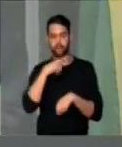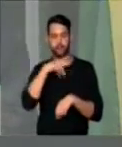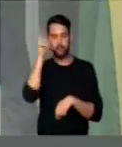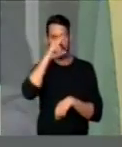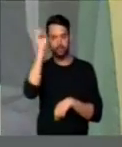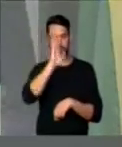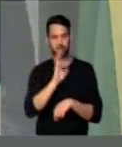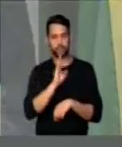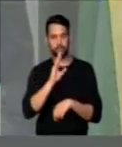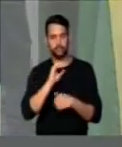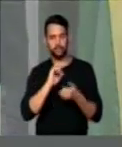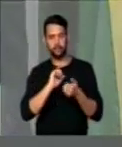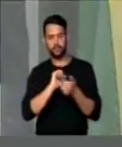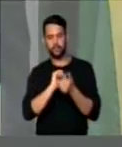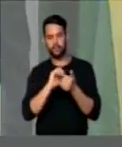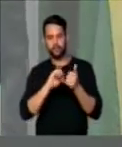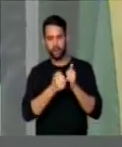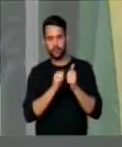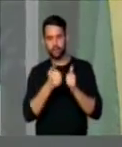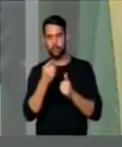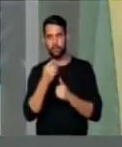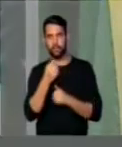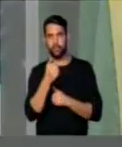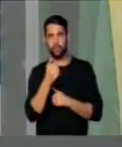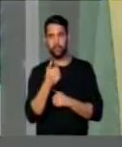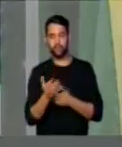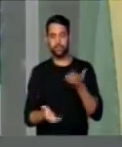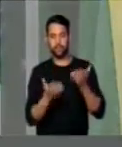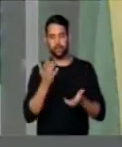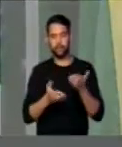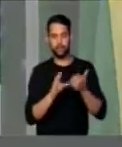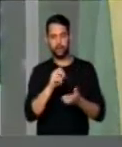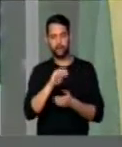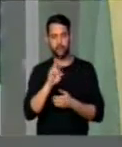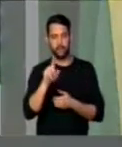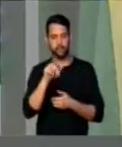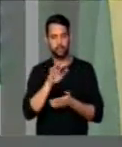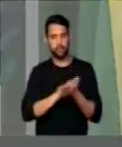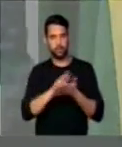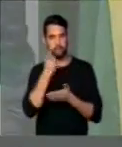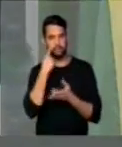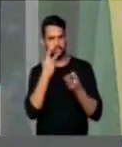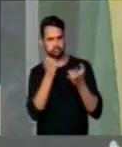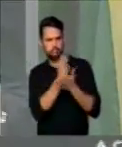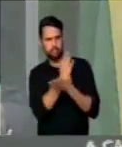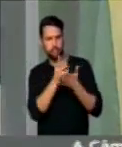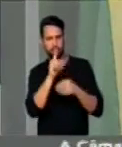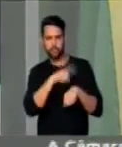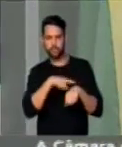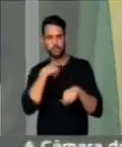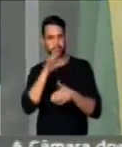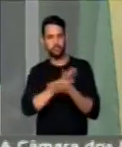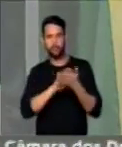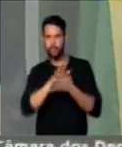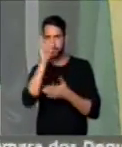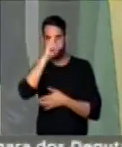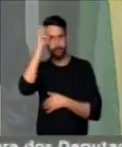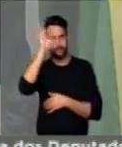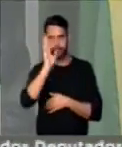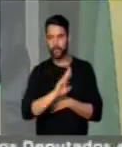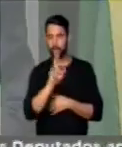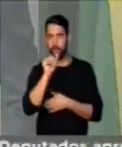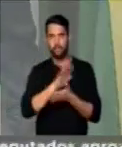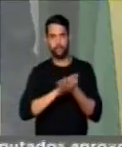nacional. O feijão custando quase o preço de um quilo de café, ninguém nunca tinha visto isso em momento algum da história do